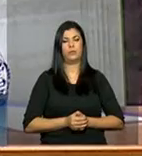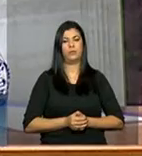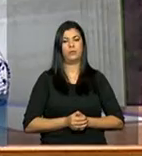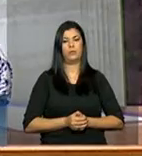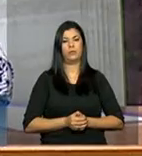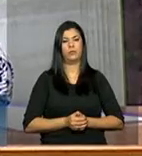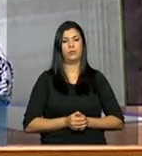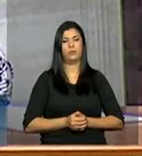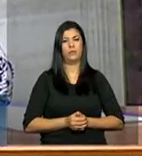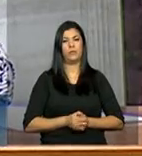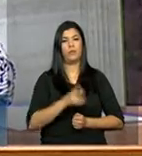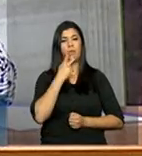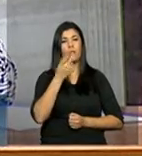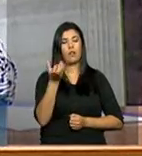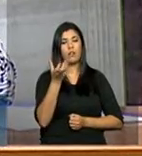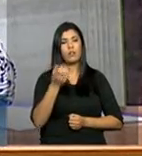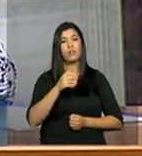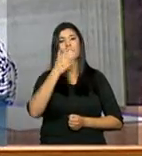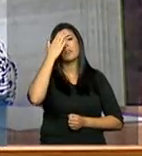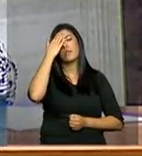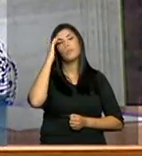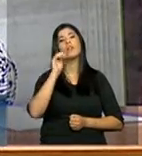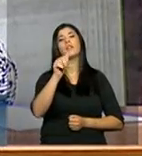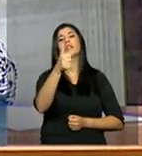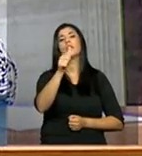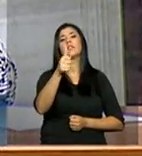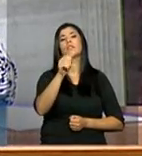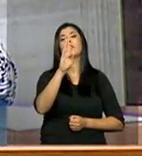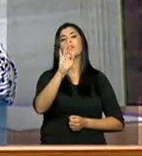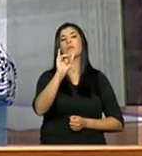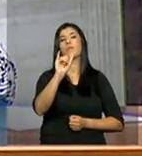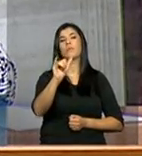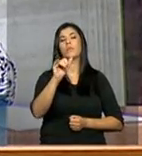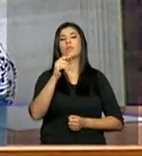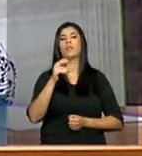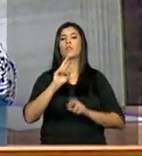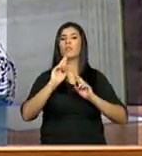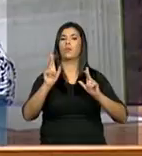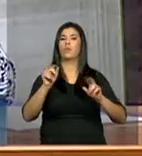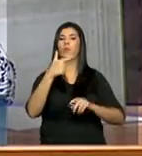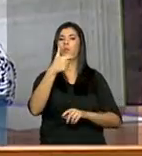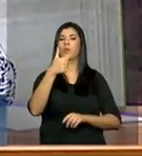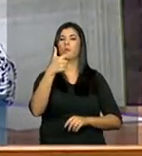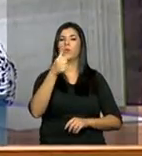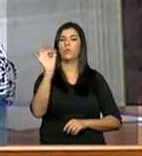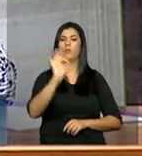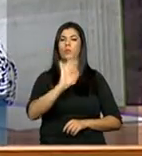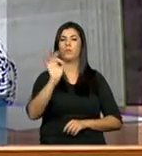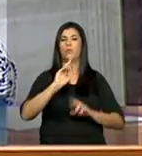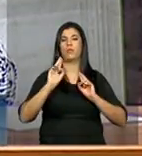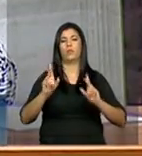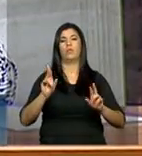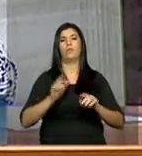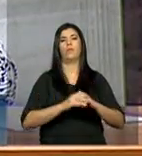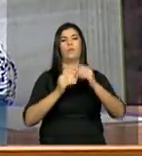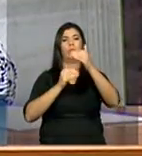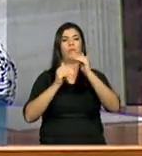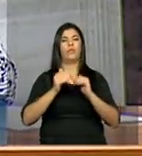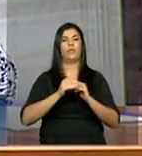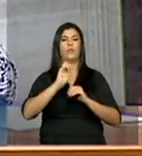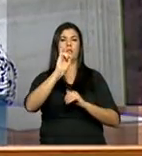de 111 bilhões, que é, se eu não me engano, 12% de diferença, que é inferior à inflação do